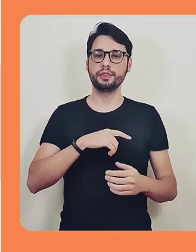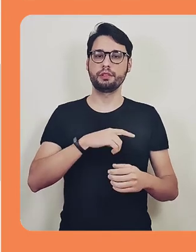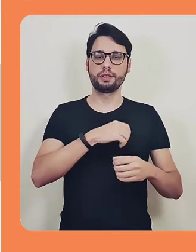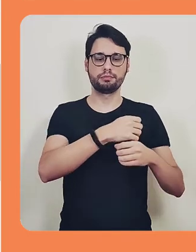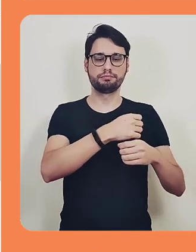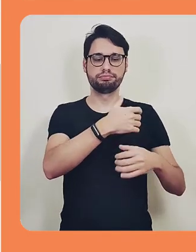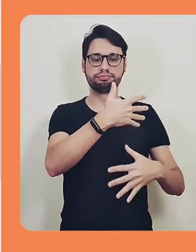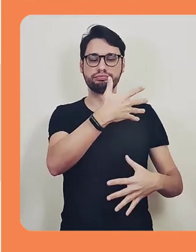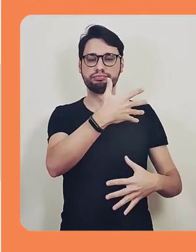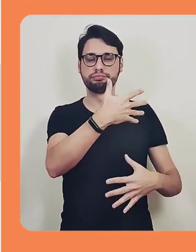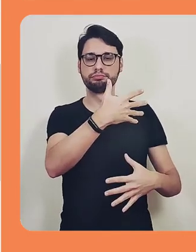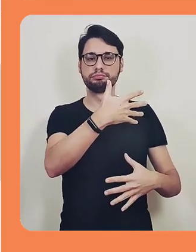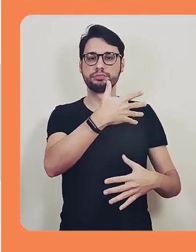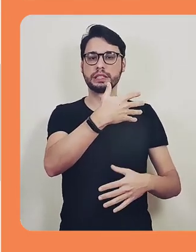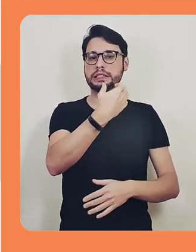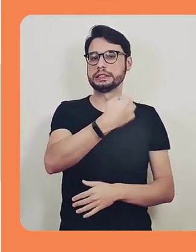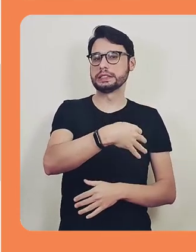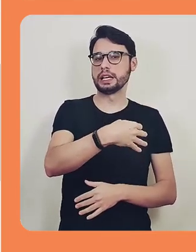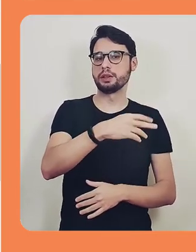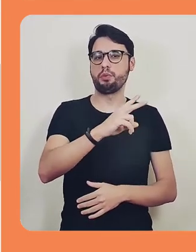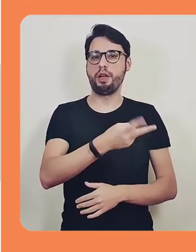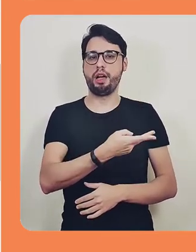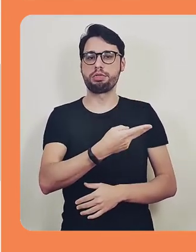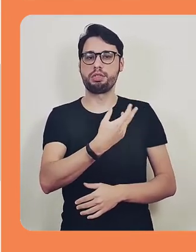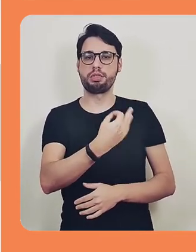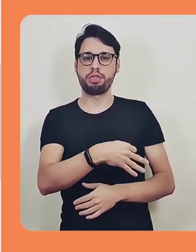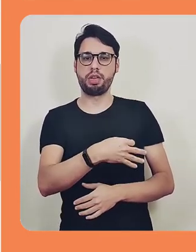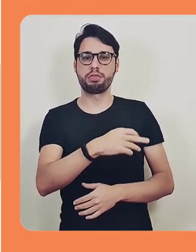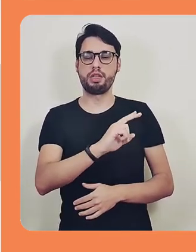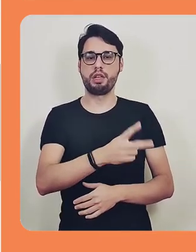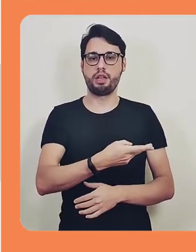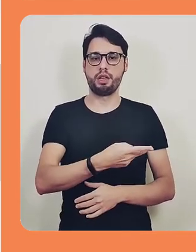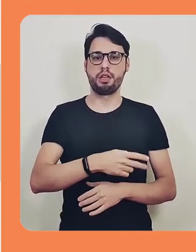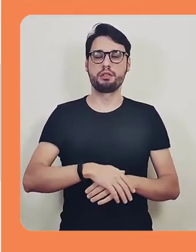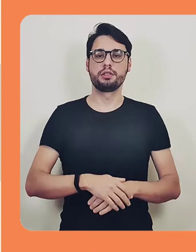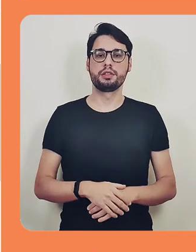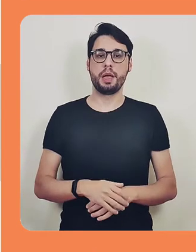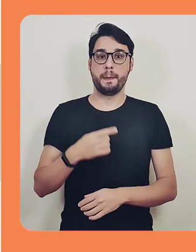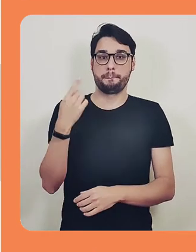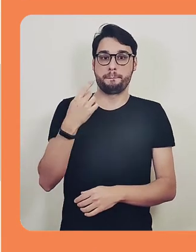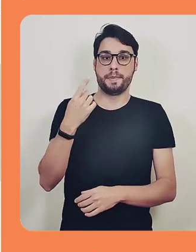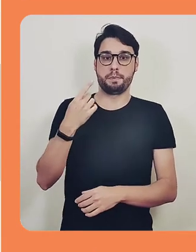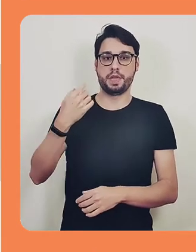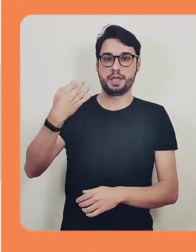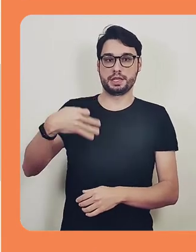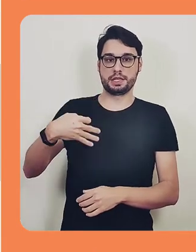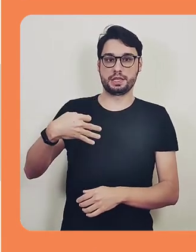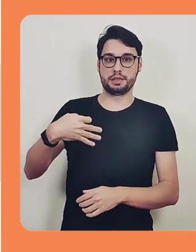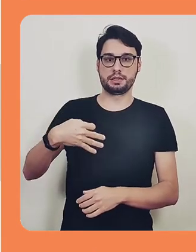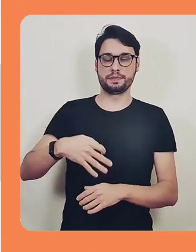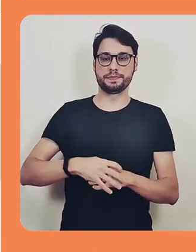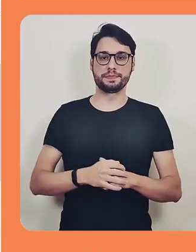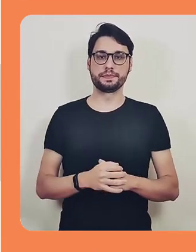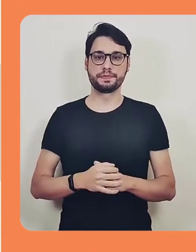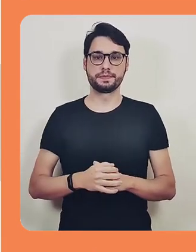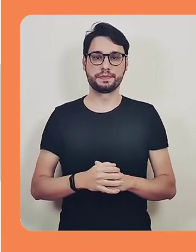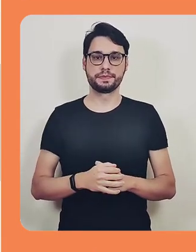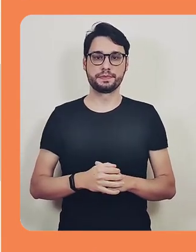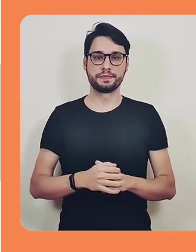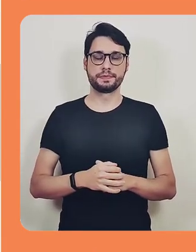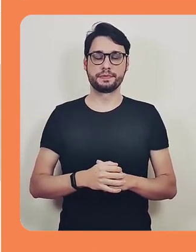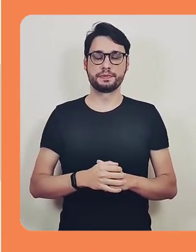ficaria, ela fica um pouco maior. E aqui, então, você tem a lista de